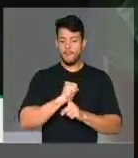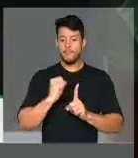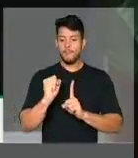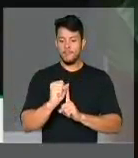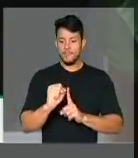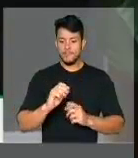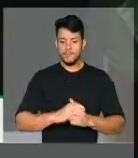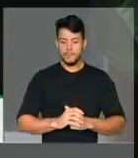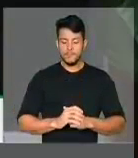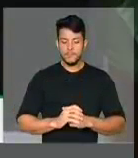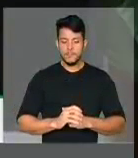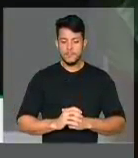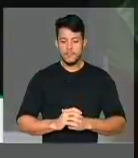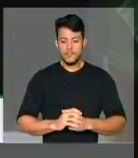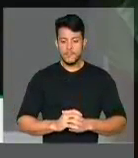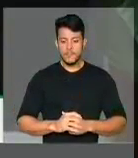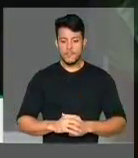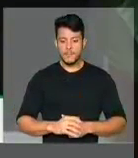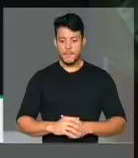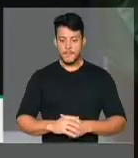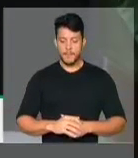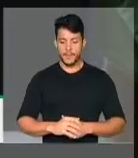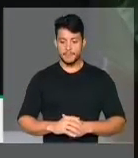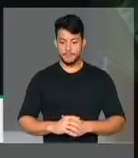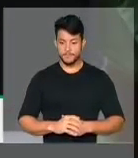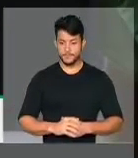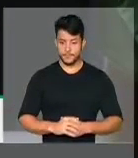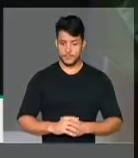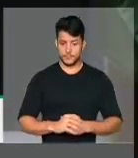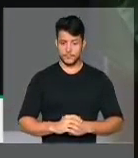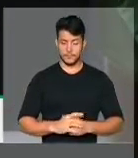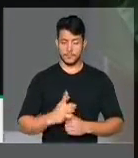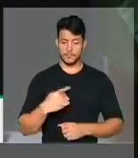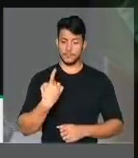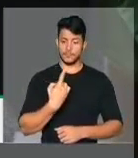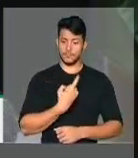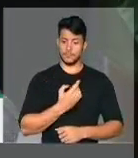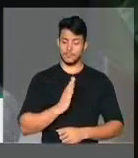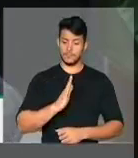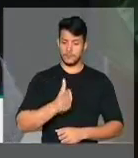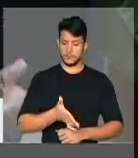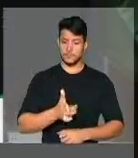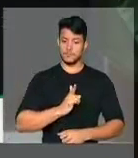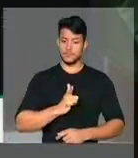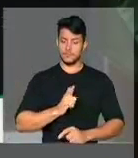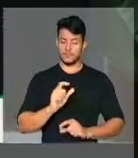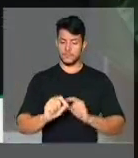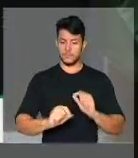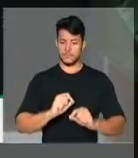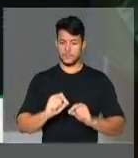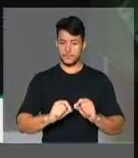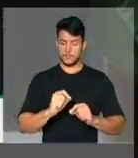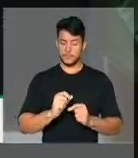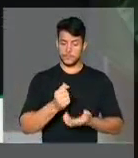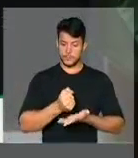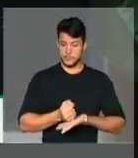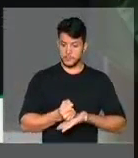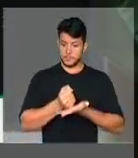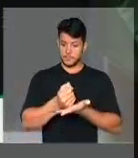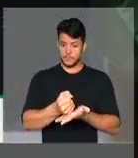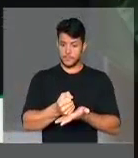sociedade. Fizemos essa nova campanha com apoio